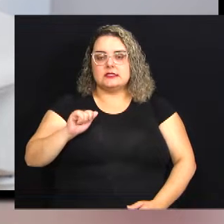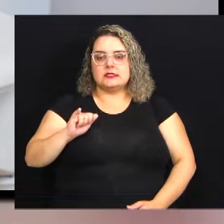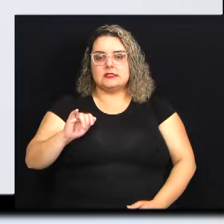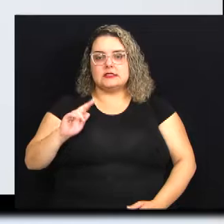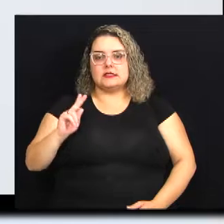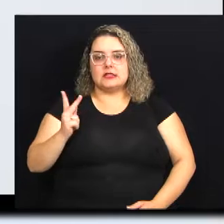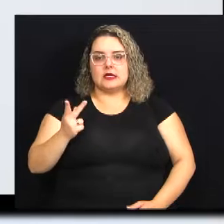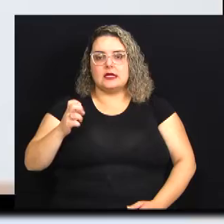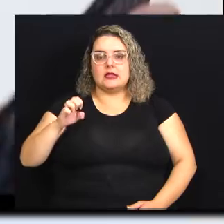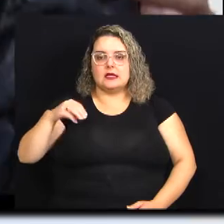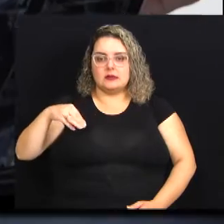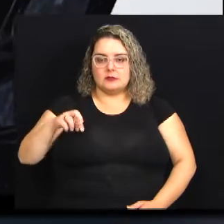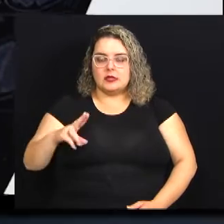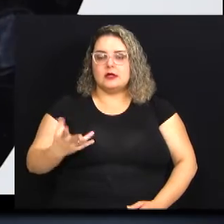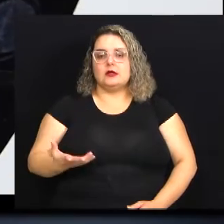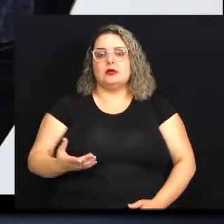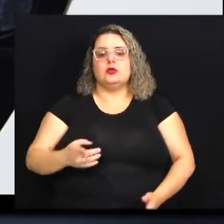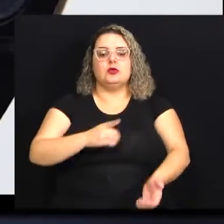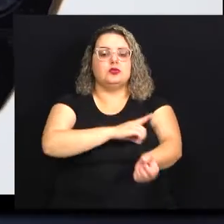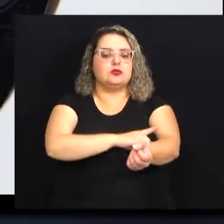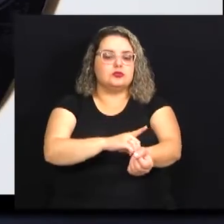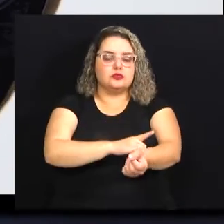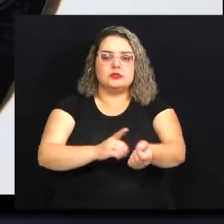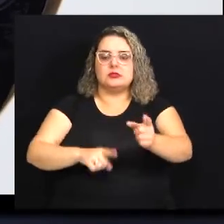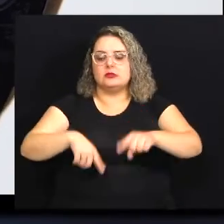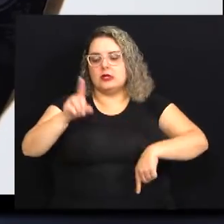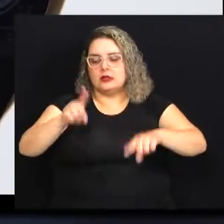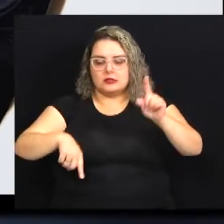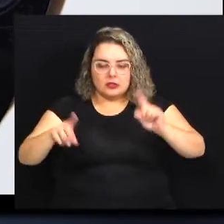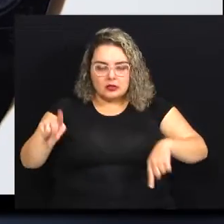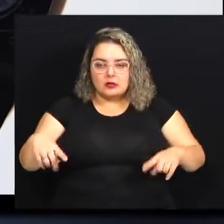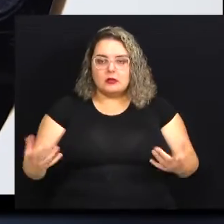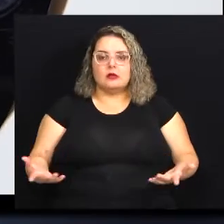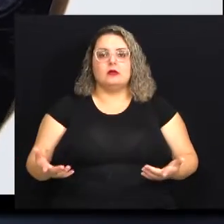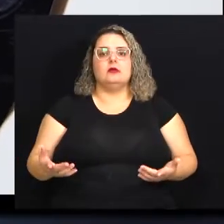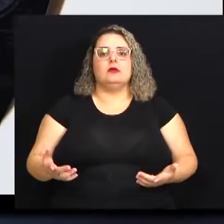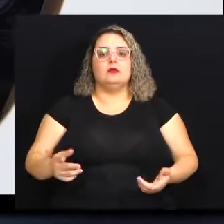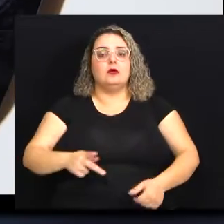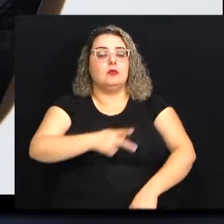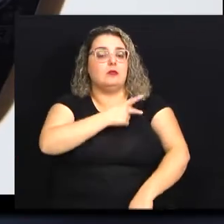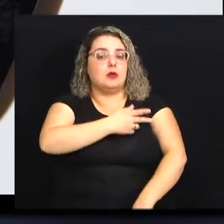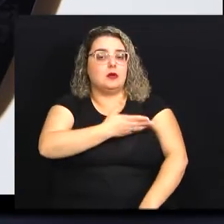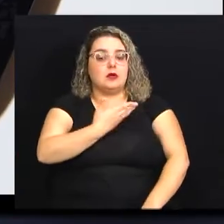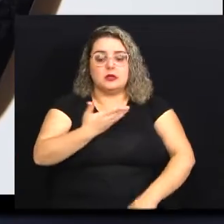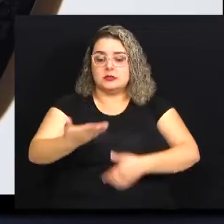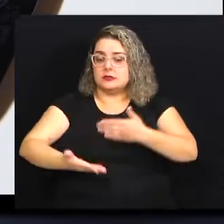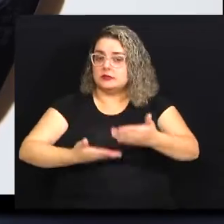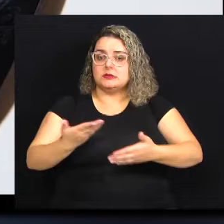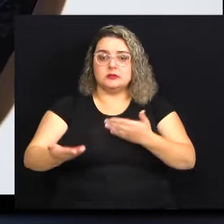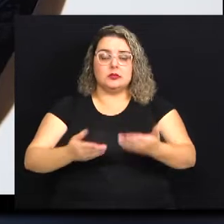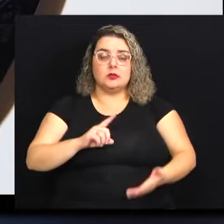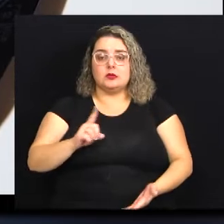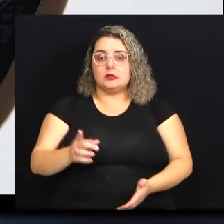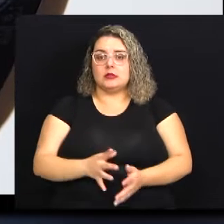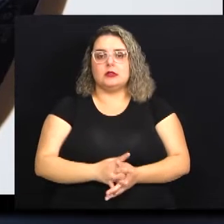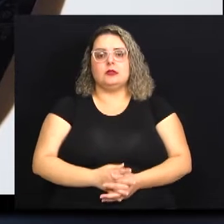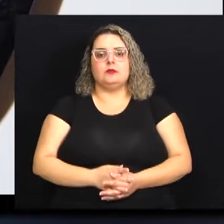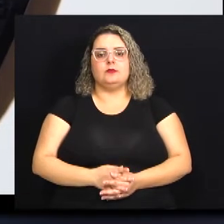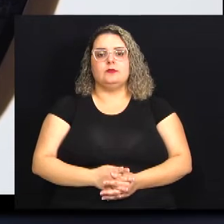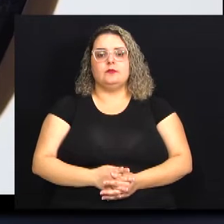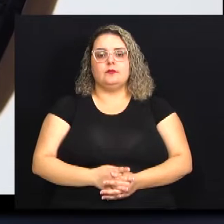clínicas, um diabetes descompensado, uma hipertensão não tratada, né? Um